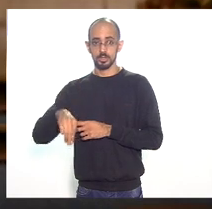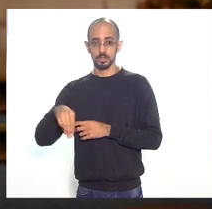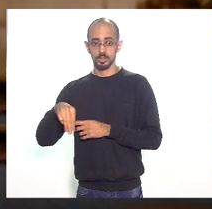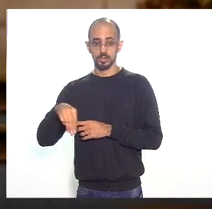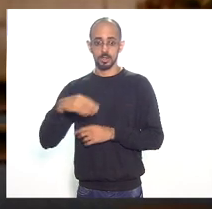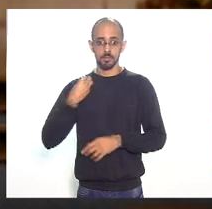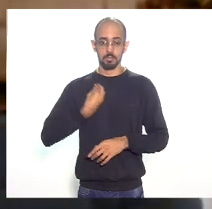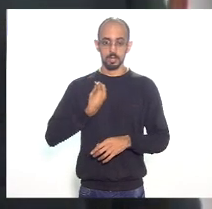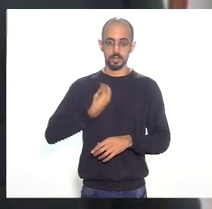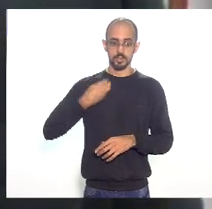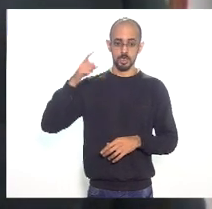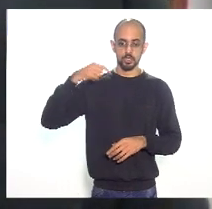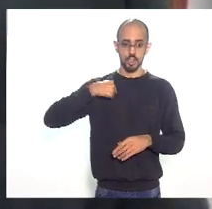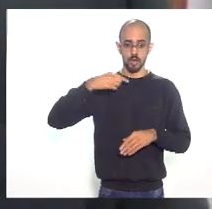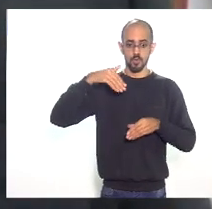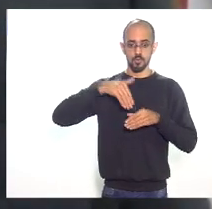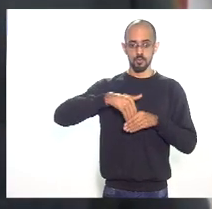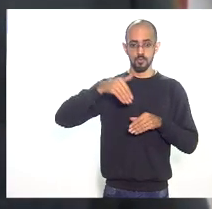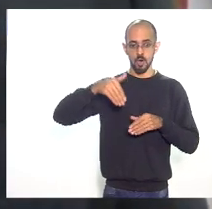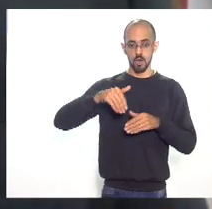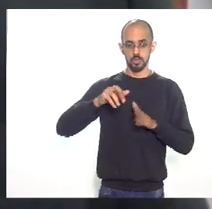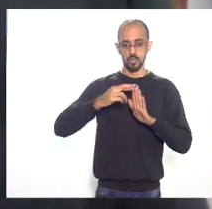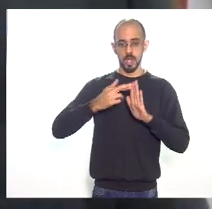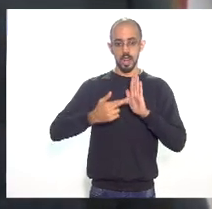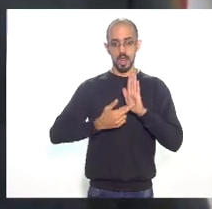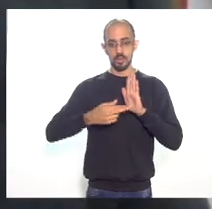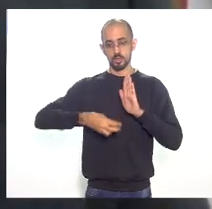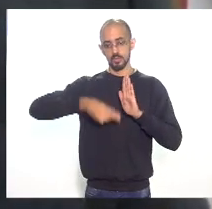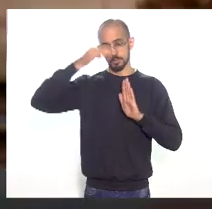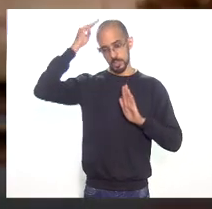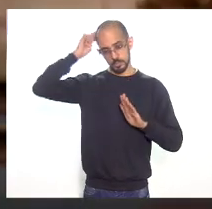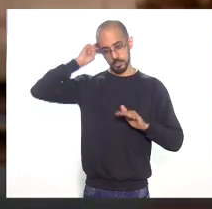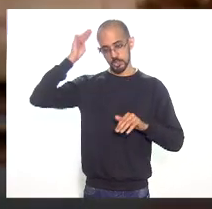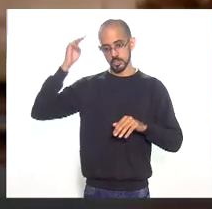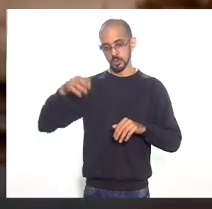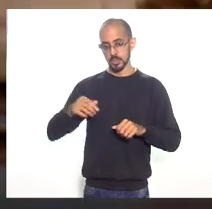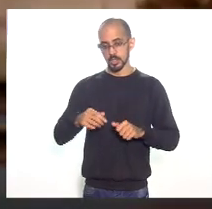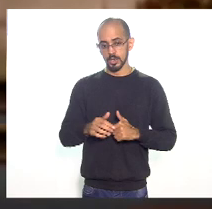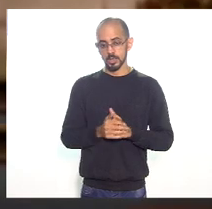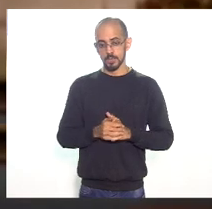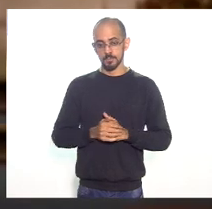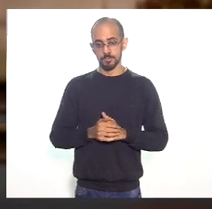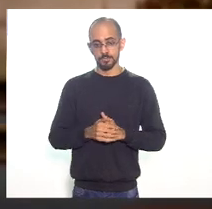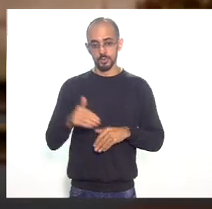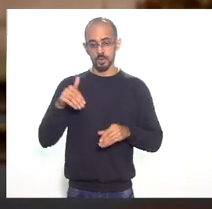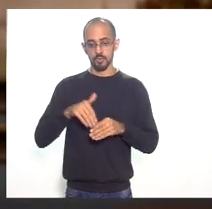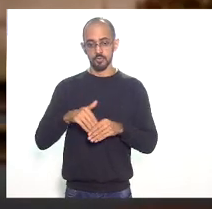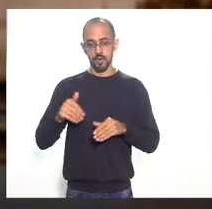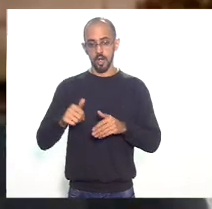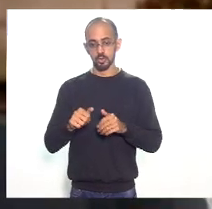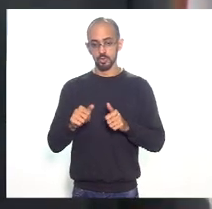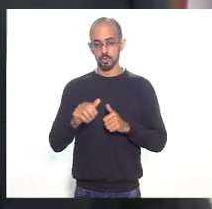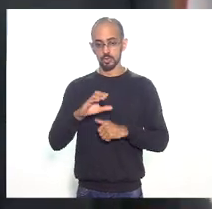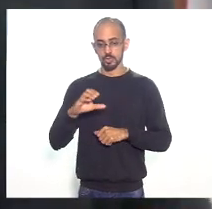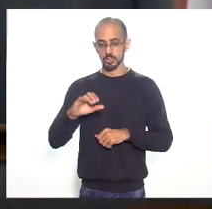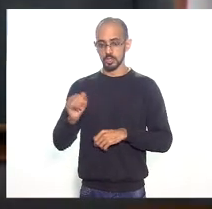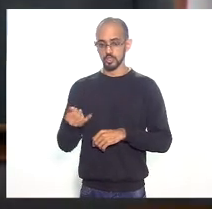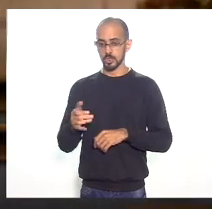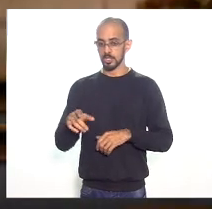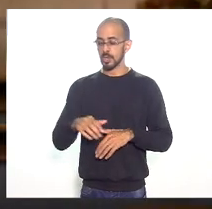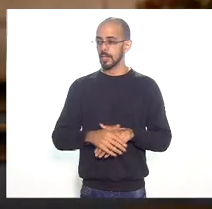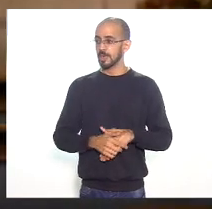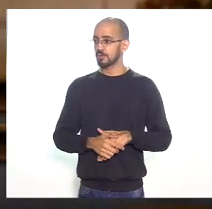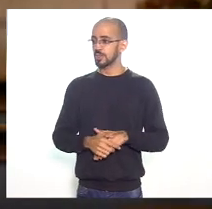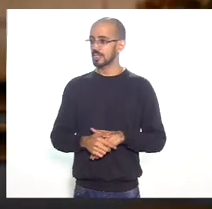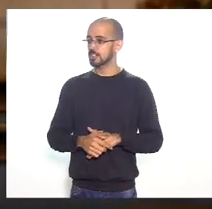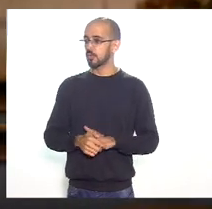Presidente, o voto com... O relator foi o deputado Márcio Pacheco. Isso. Voto com o relator, presidente. Dois a um.